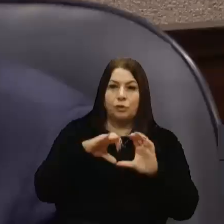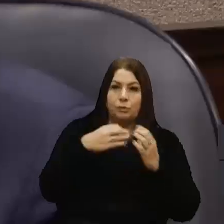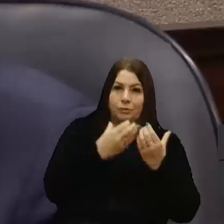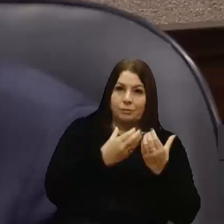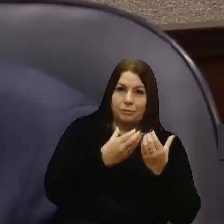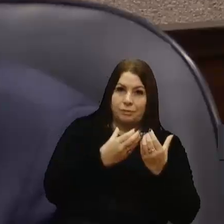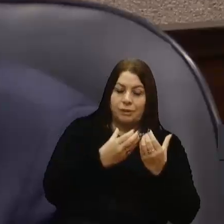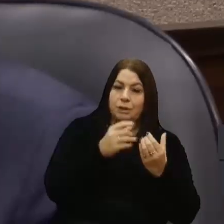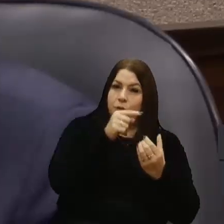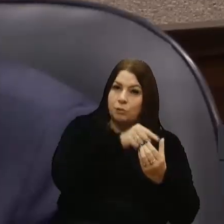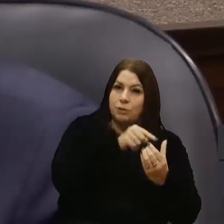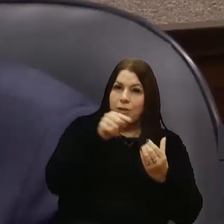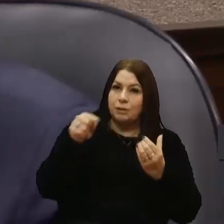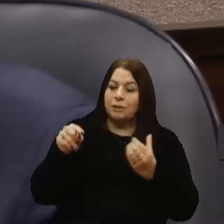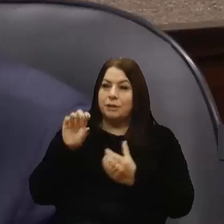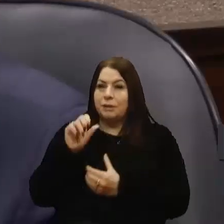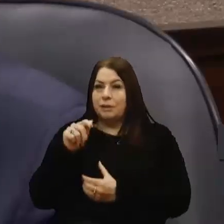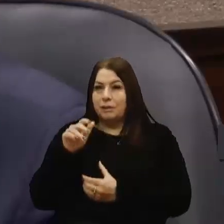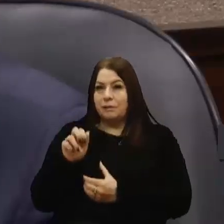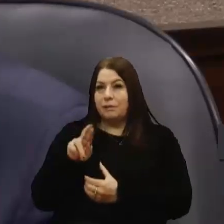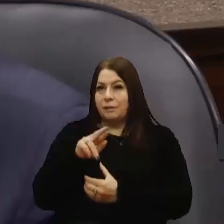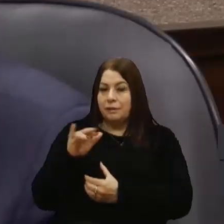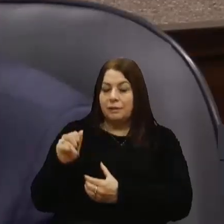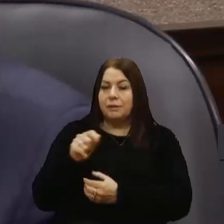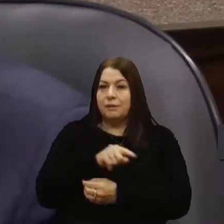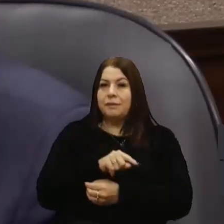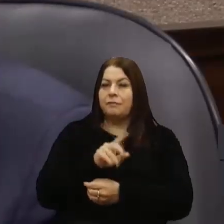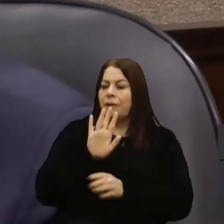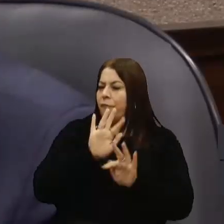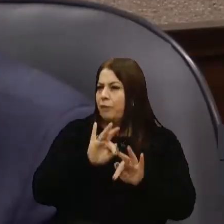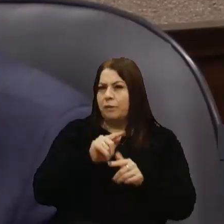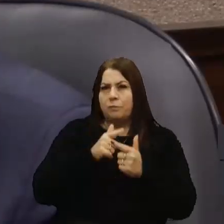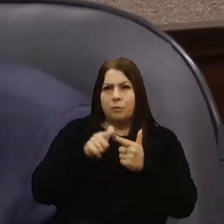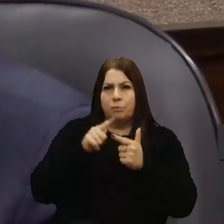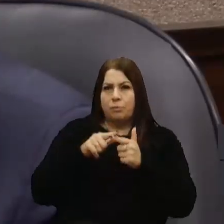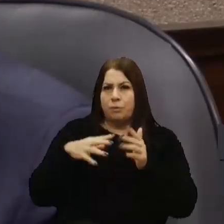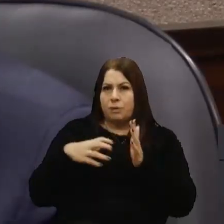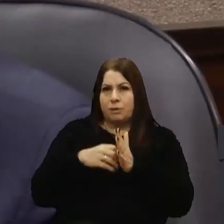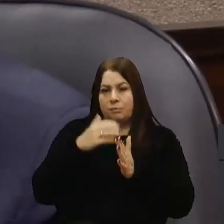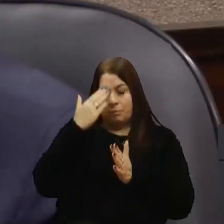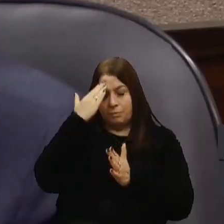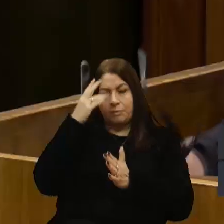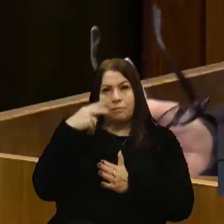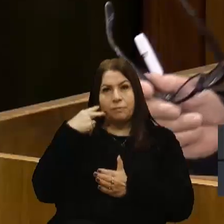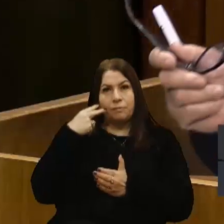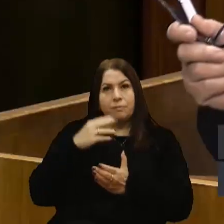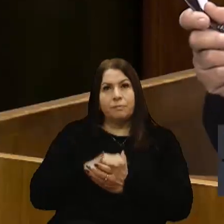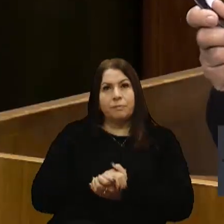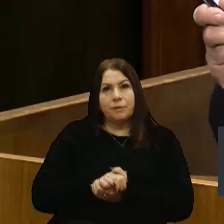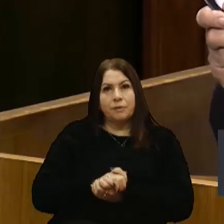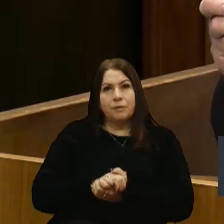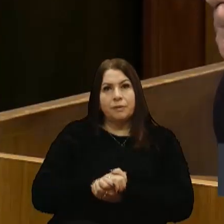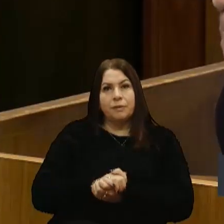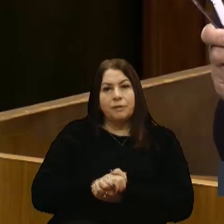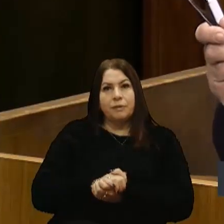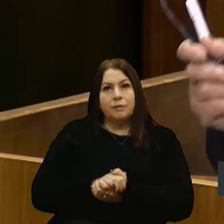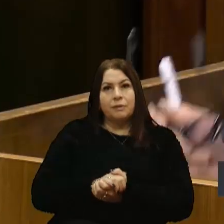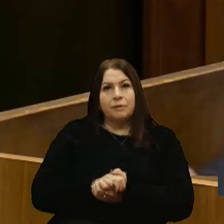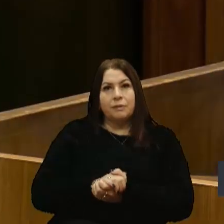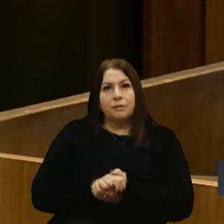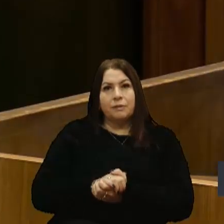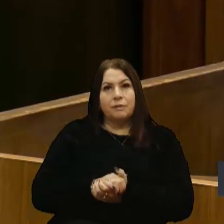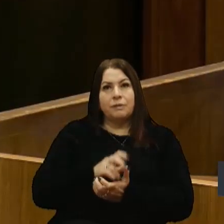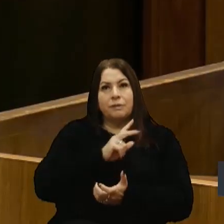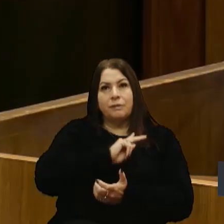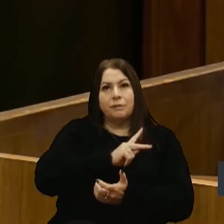tanto o Parque dos Pinhais como Santa Rita, e vai acabar com esses problemas de acidentes. Obrigado, vereador. Obrigado pelos seus 2 minutos. O